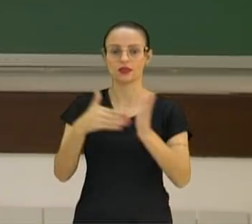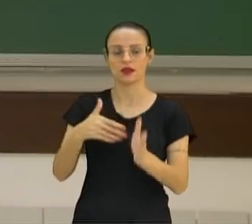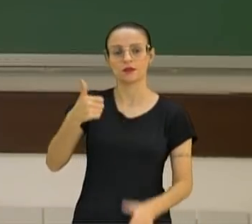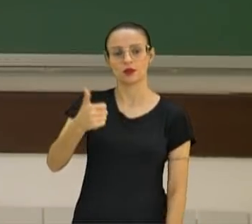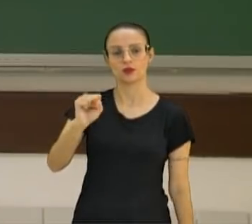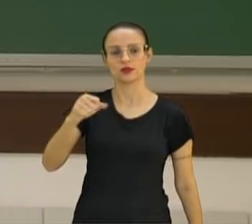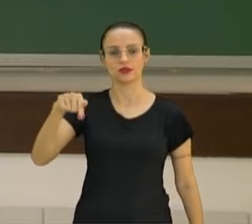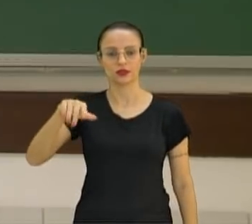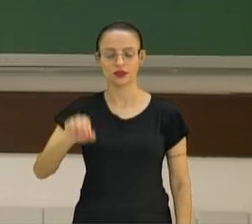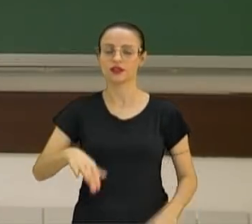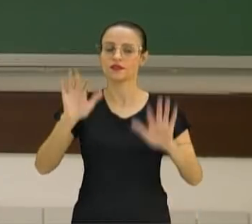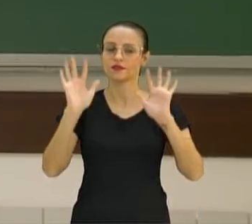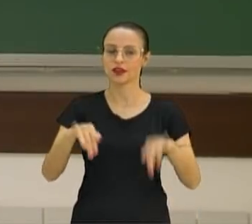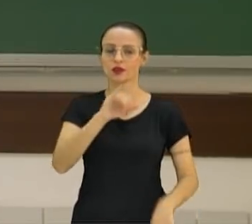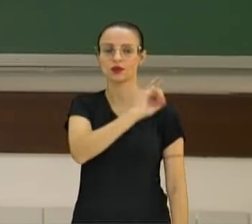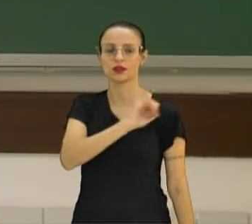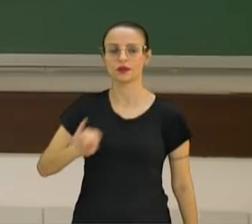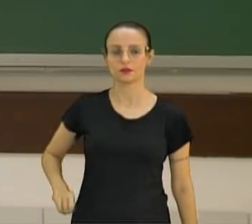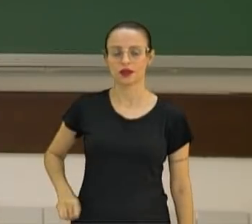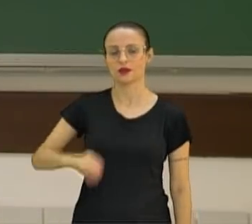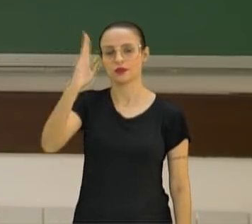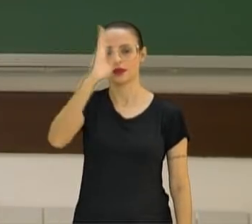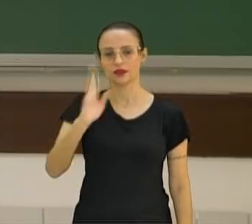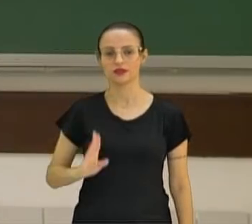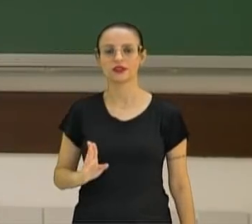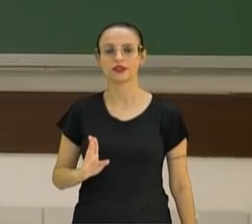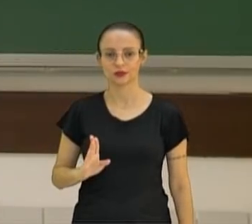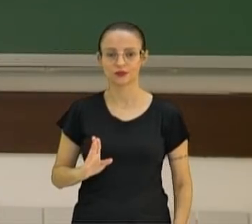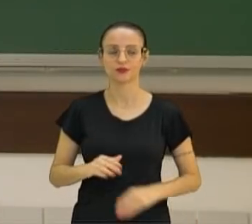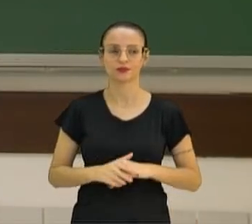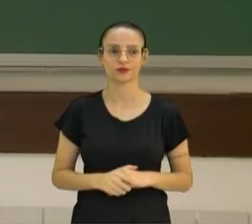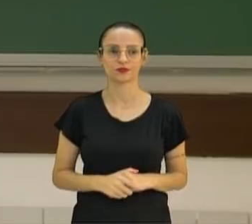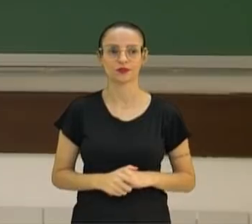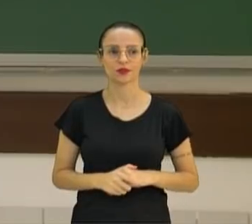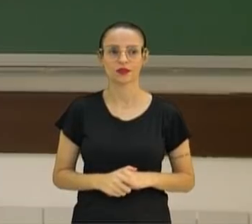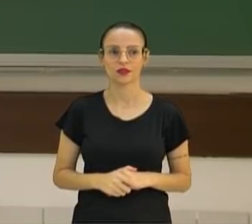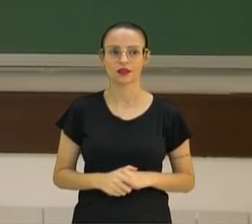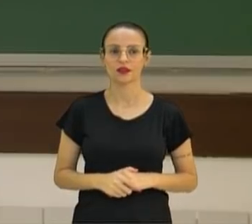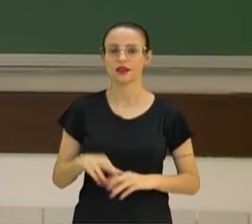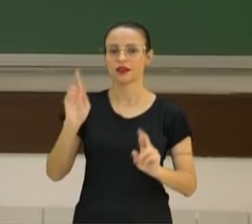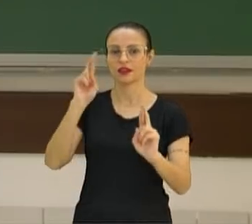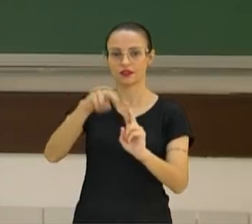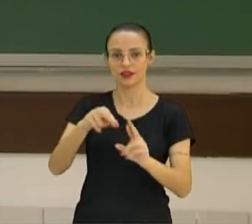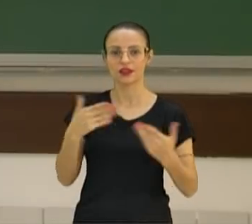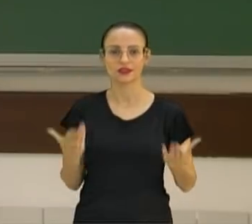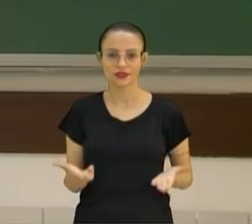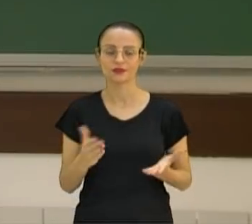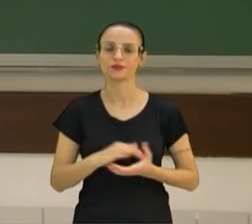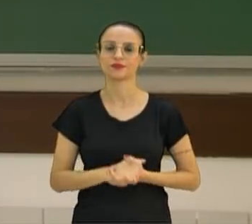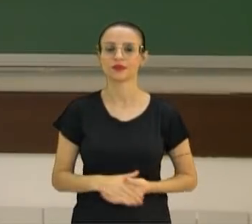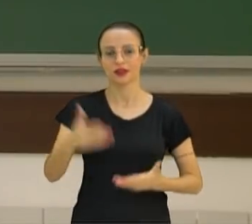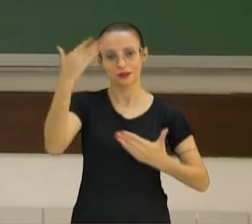1864-1870, e o fim do Império Brasileiro em 1889. Aqui as nossas referências,